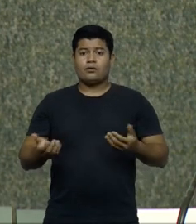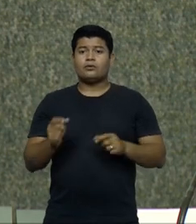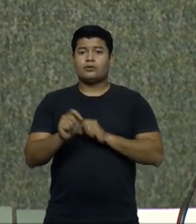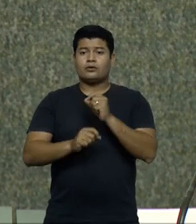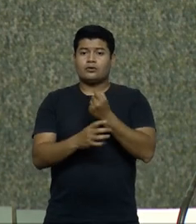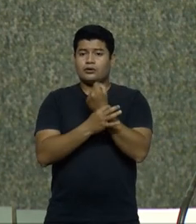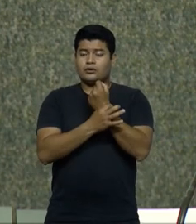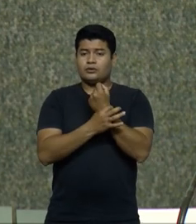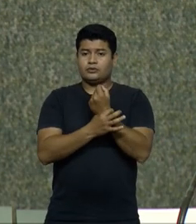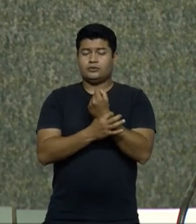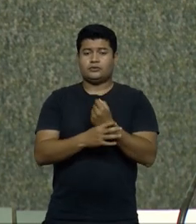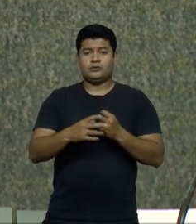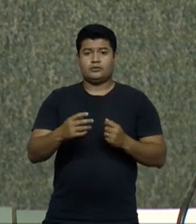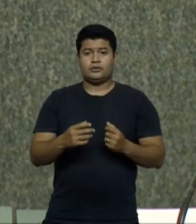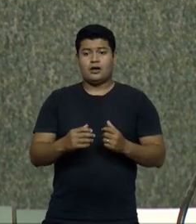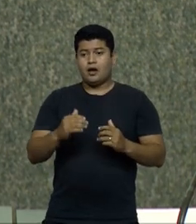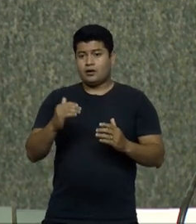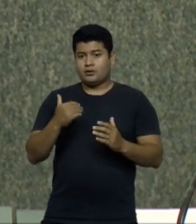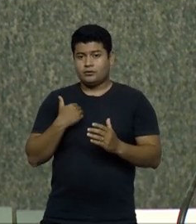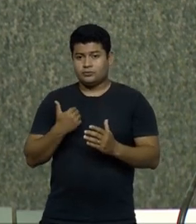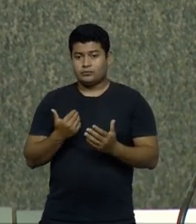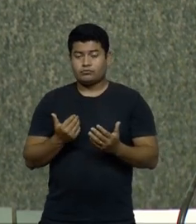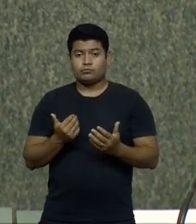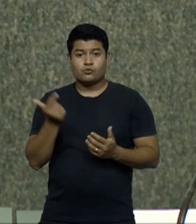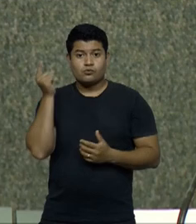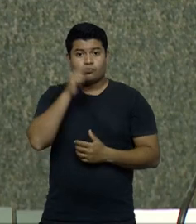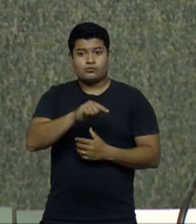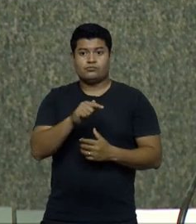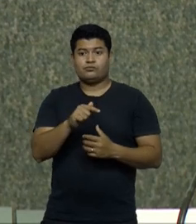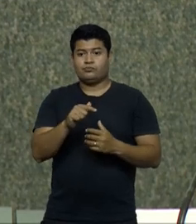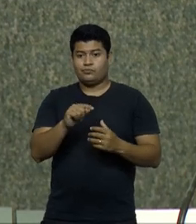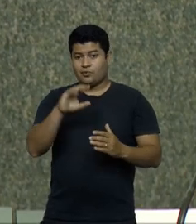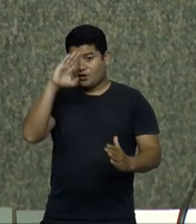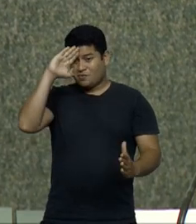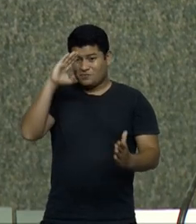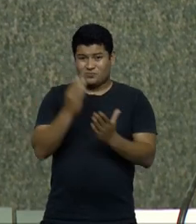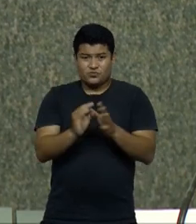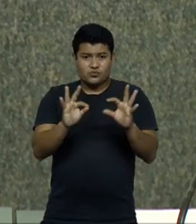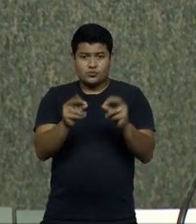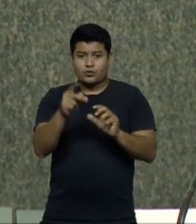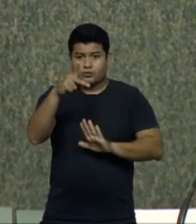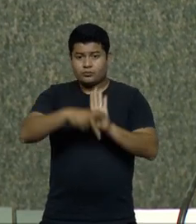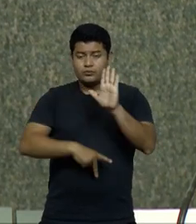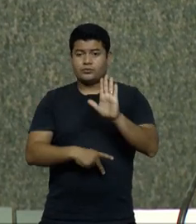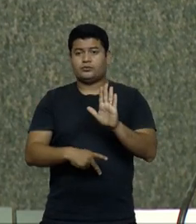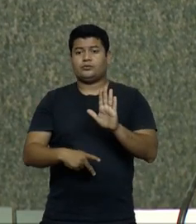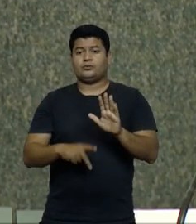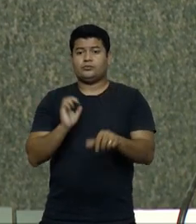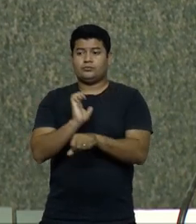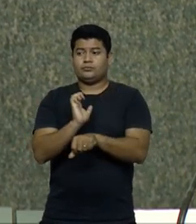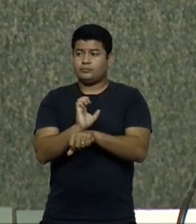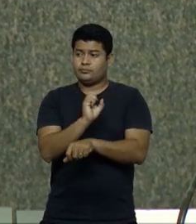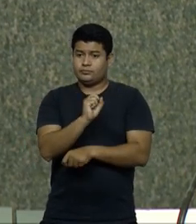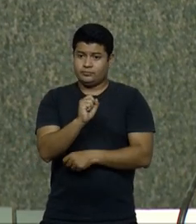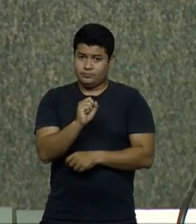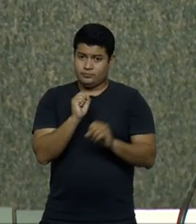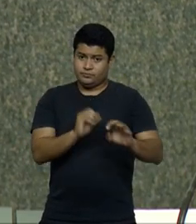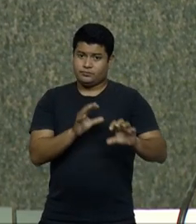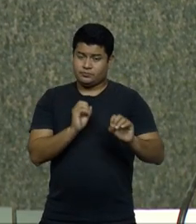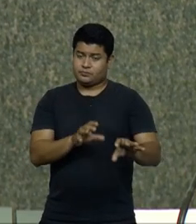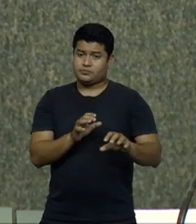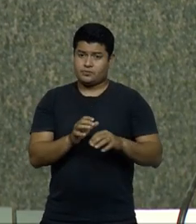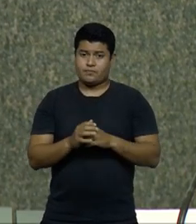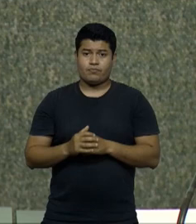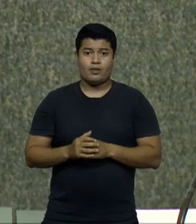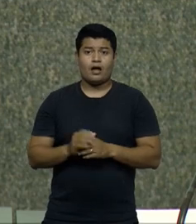dos planos municipais de educação nós desenvolvemos acredito que todos saibam é um programa adicional dentro do Ministério Público